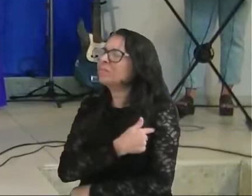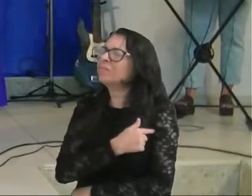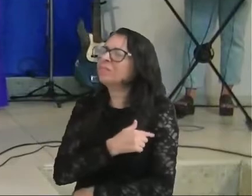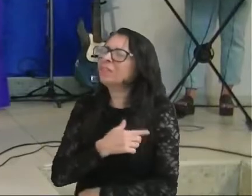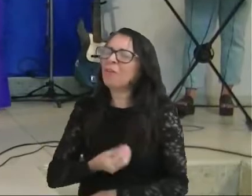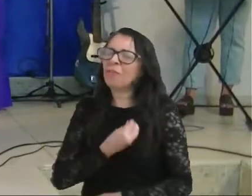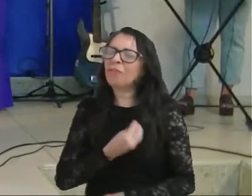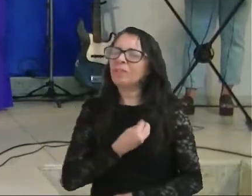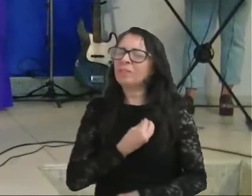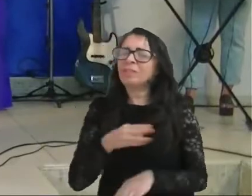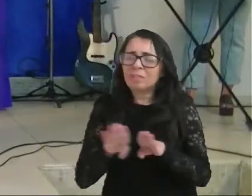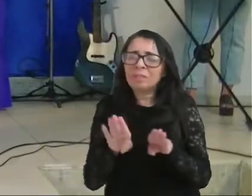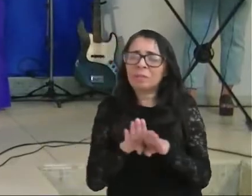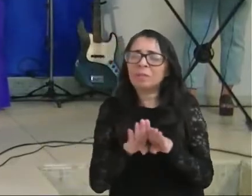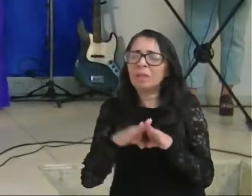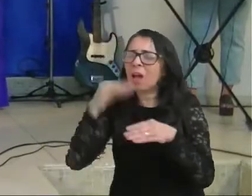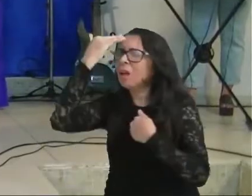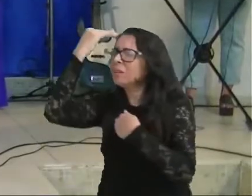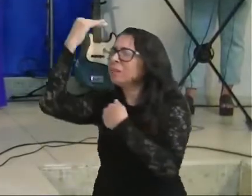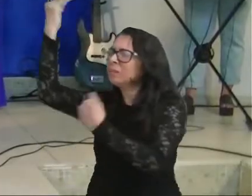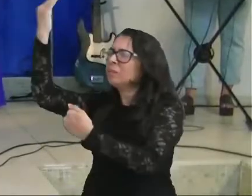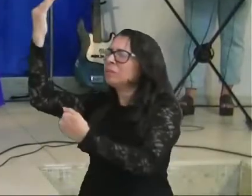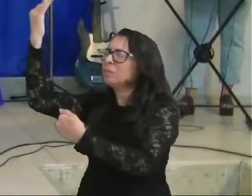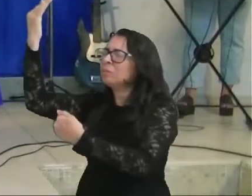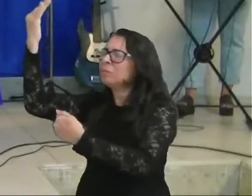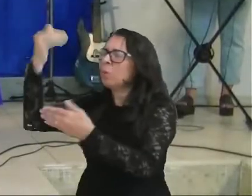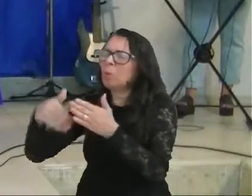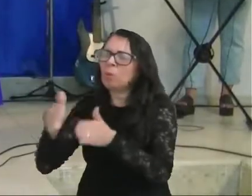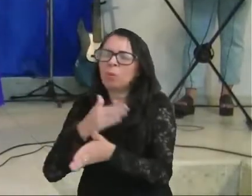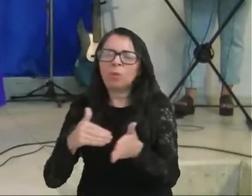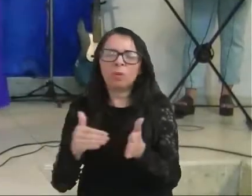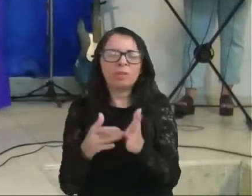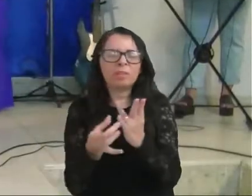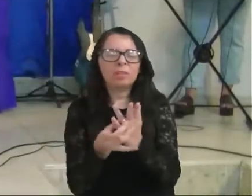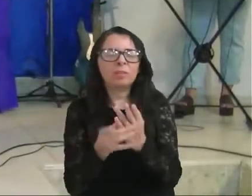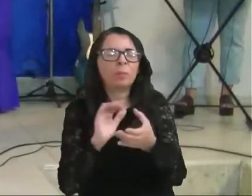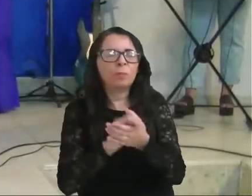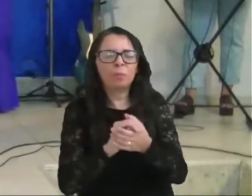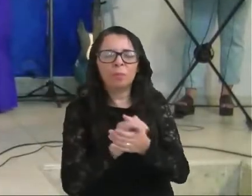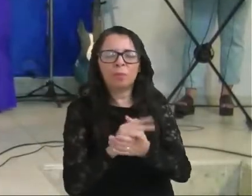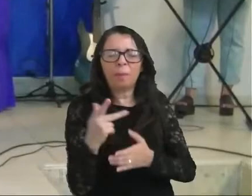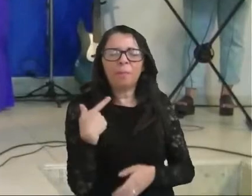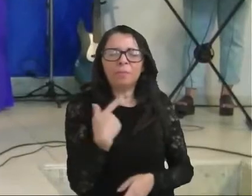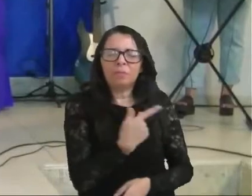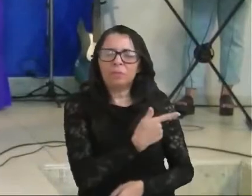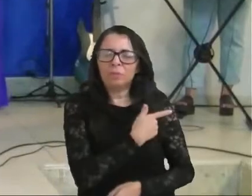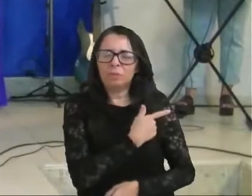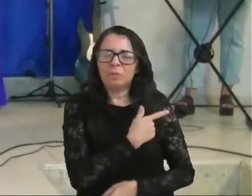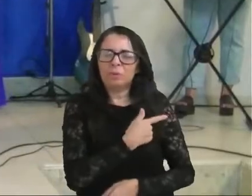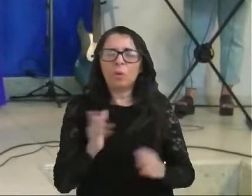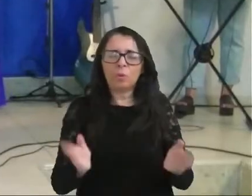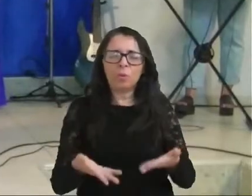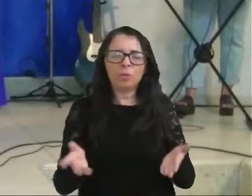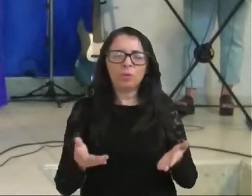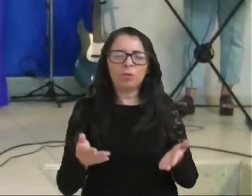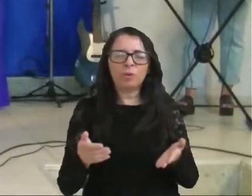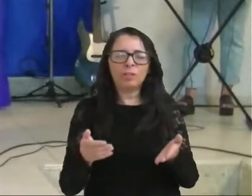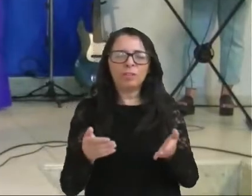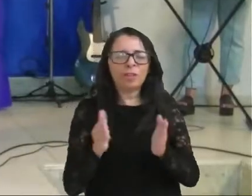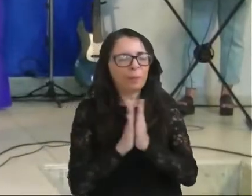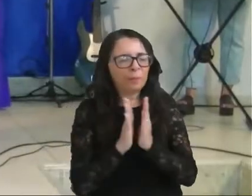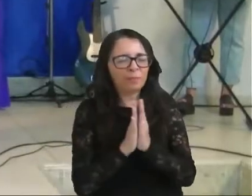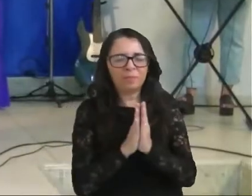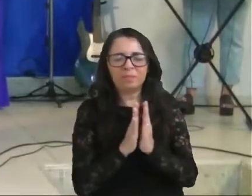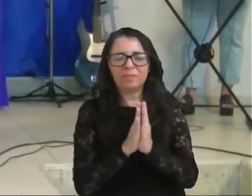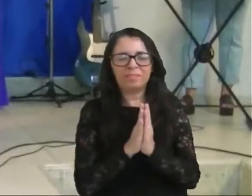têm enfrentado, ó Pai, essas doenças, Pai, e estado fiel na Tua palavra, Senhor. Muito